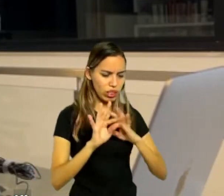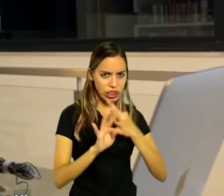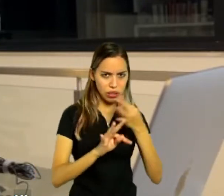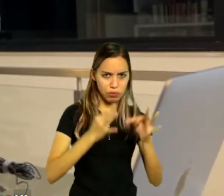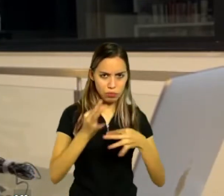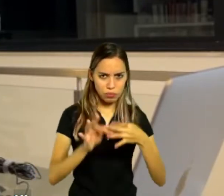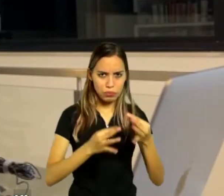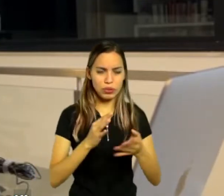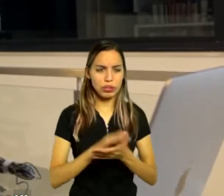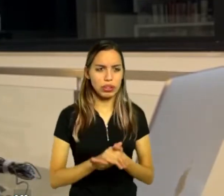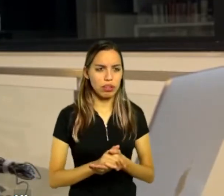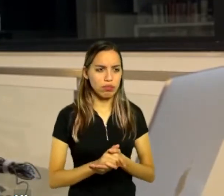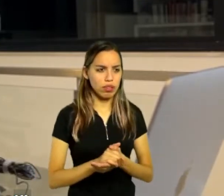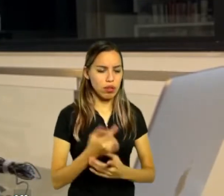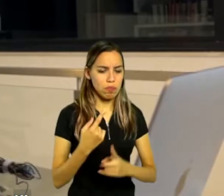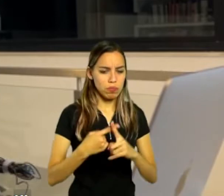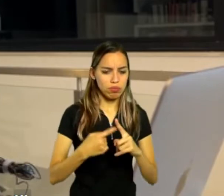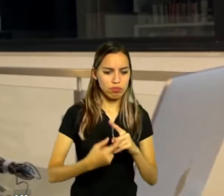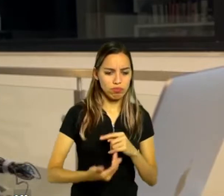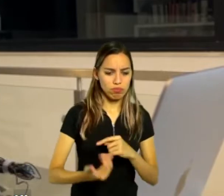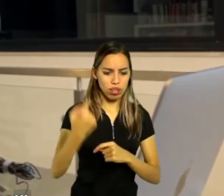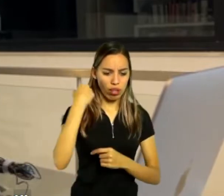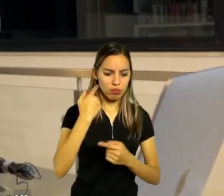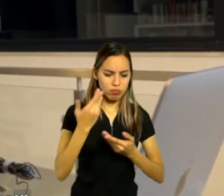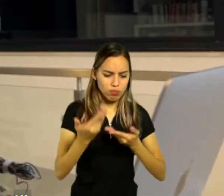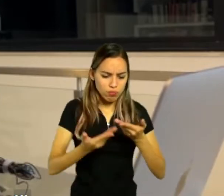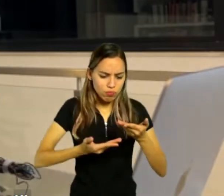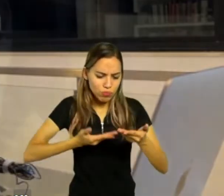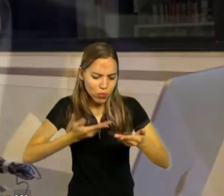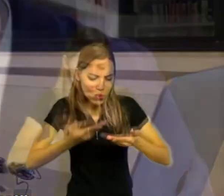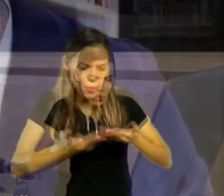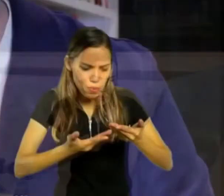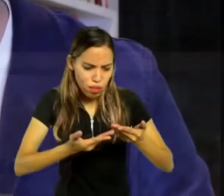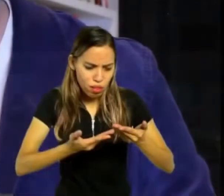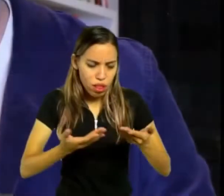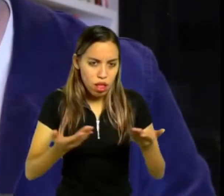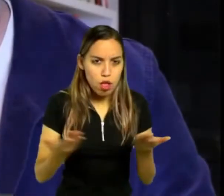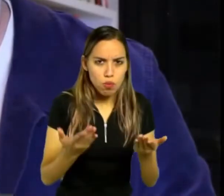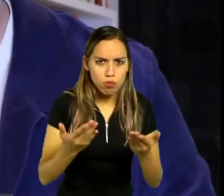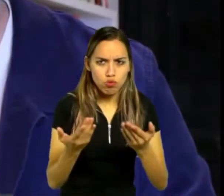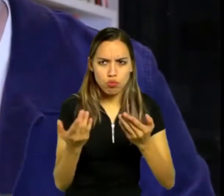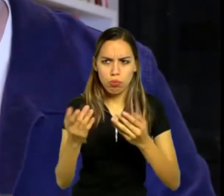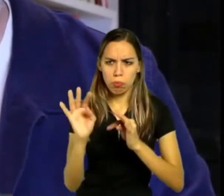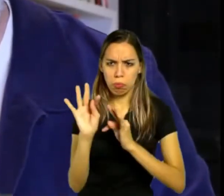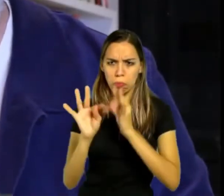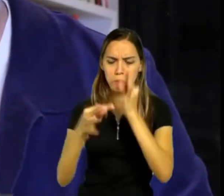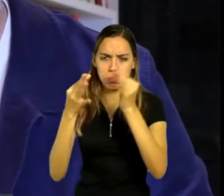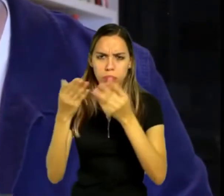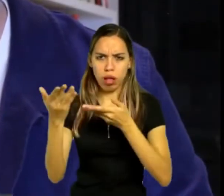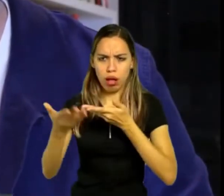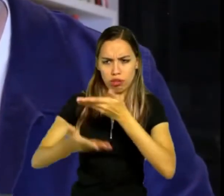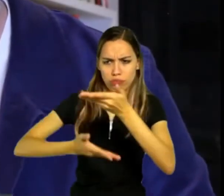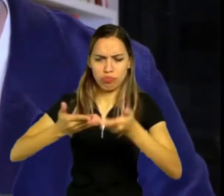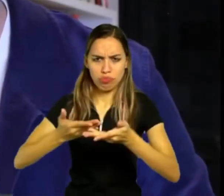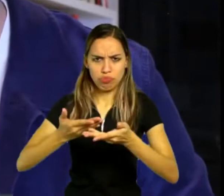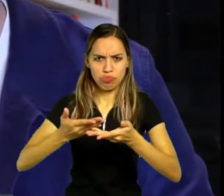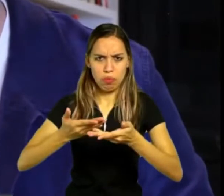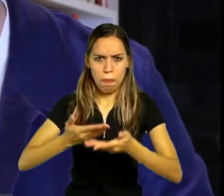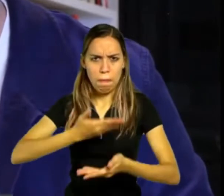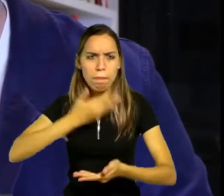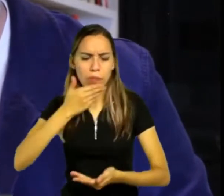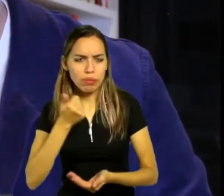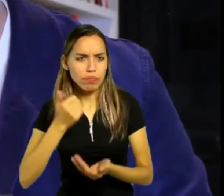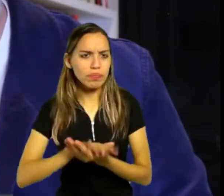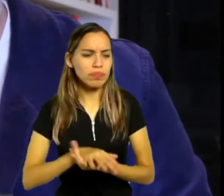os tratamentos mais rudimentares até os mais avançados hoje. Queria que você falasse um pouquinho desse aspecto